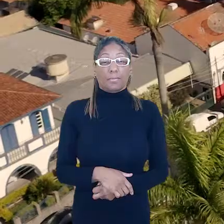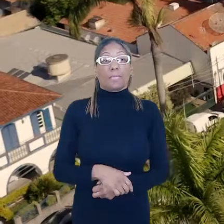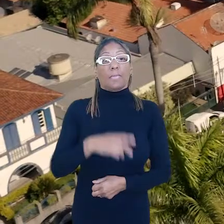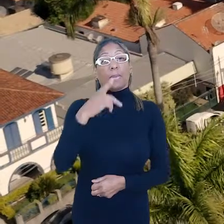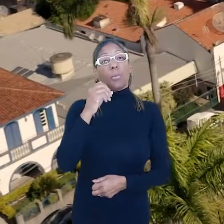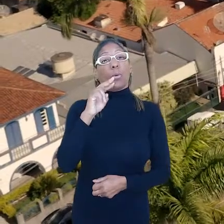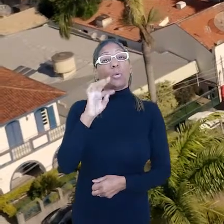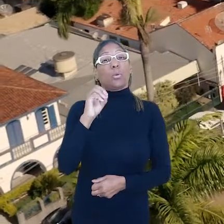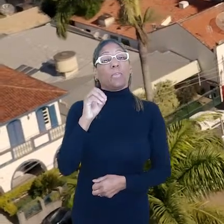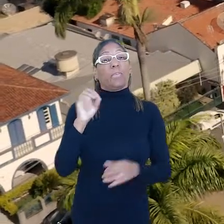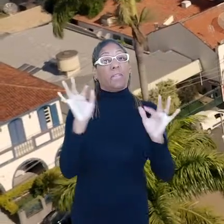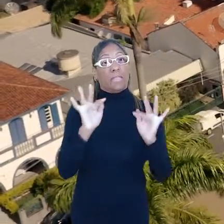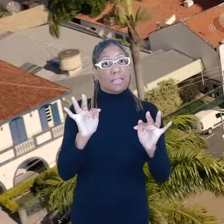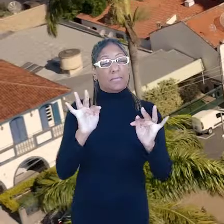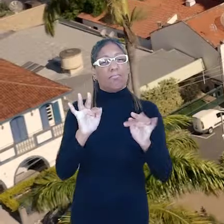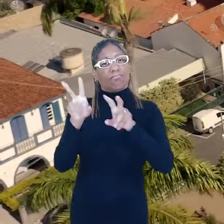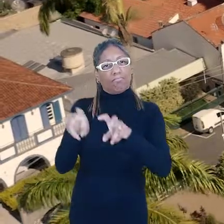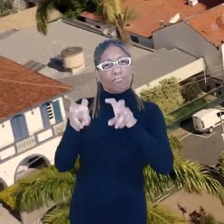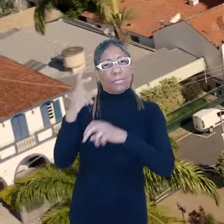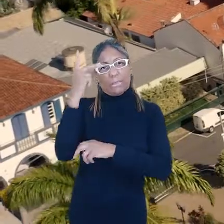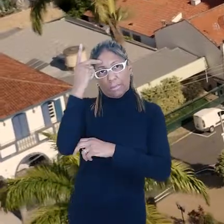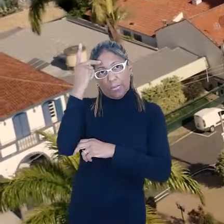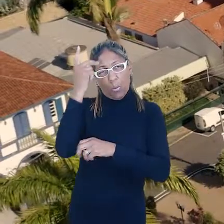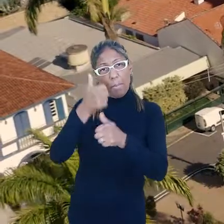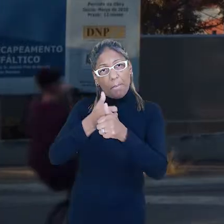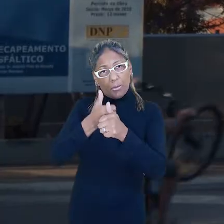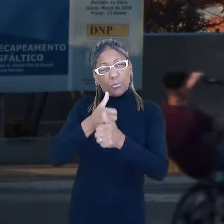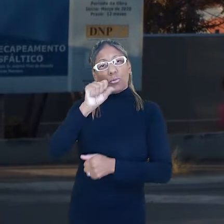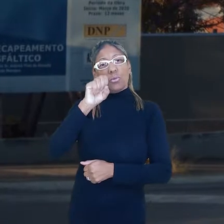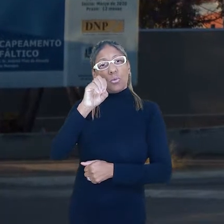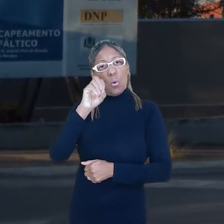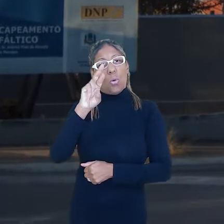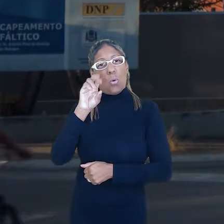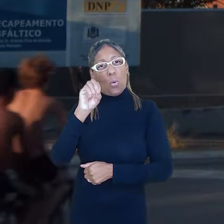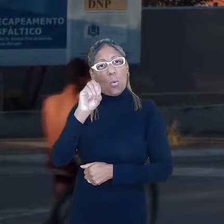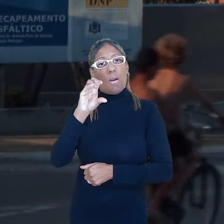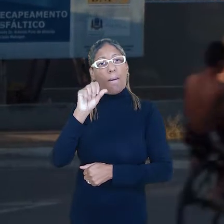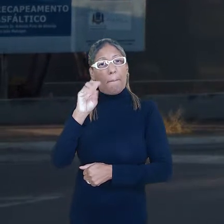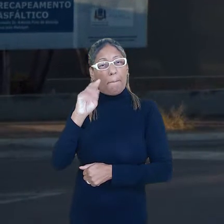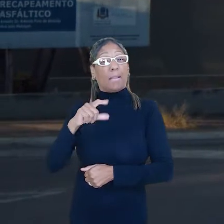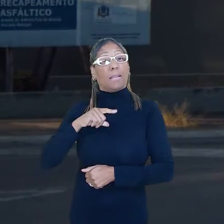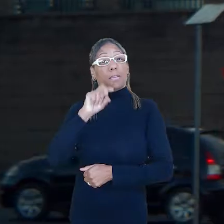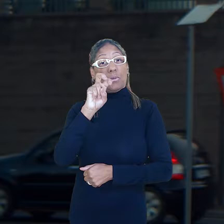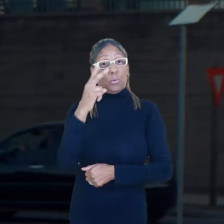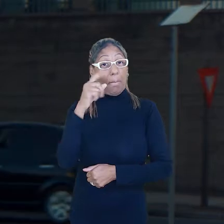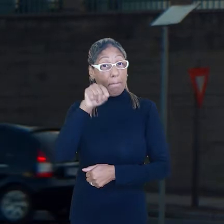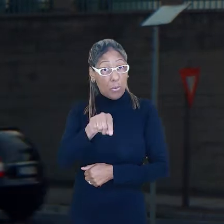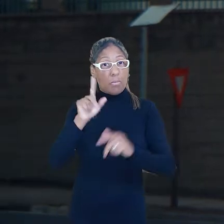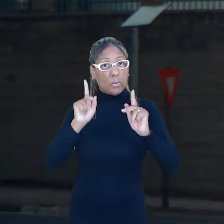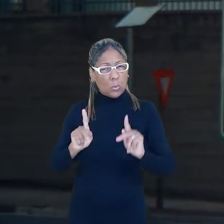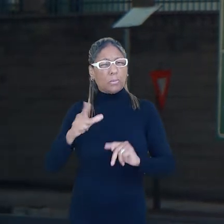Flávia Pasqualin. Porto Feliz é uma cidade localizada no interior de São Paulo, é perto de Sorocaba, tem 52 mil